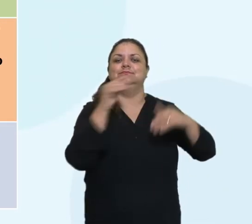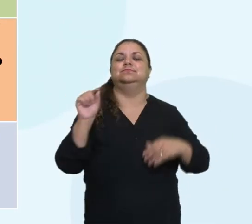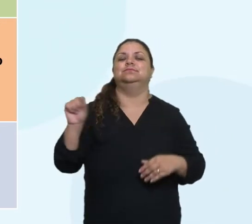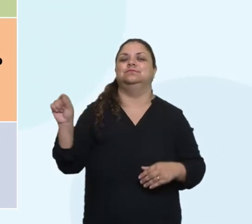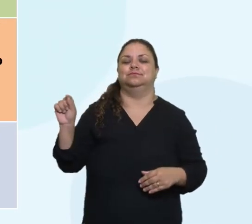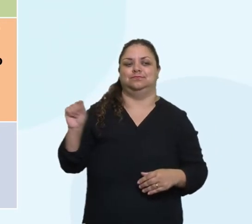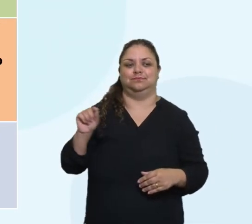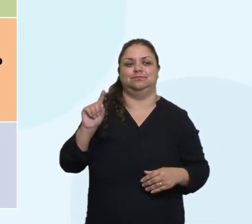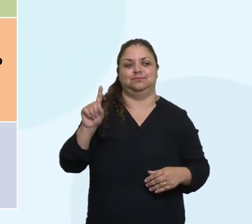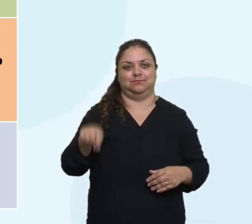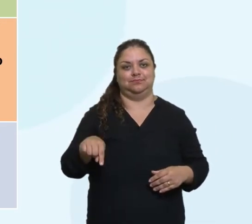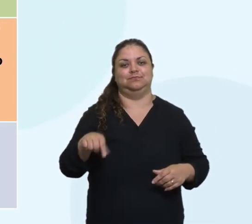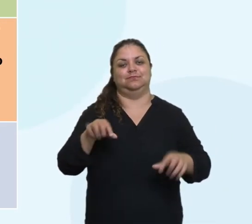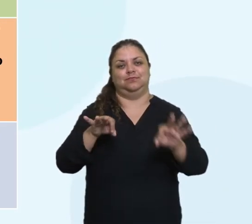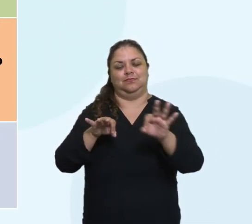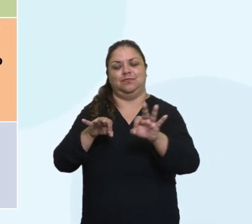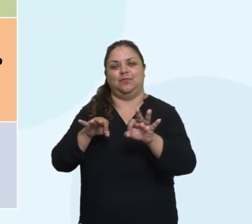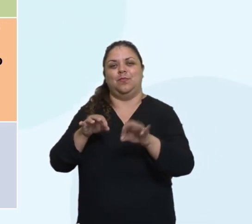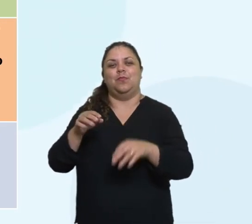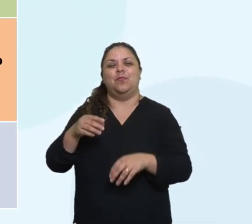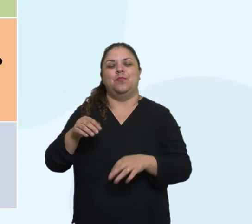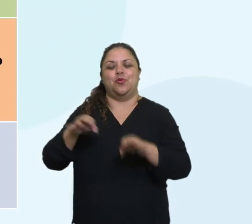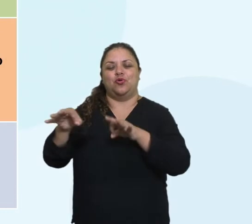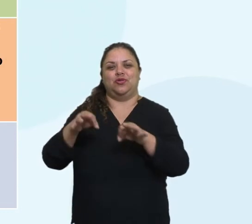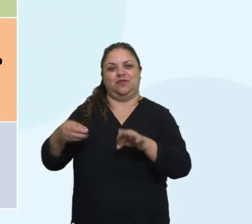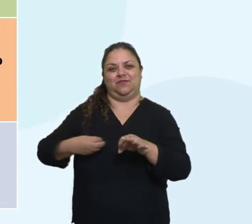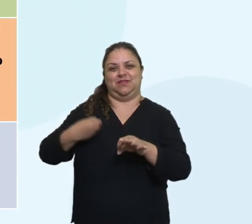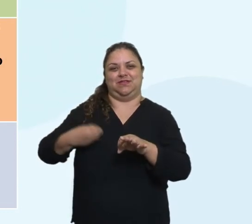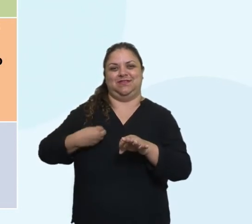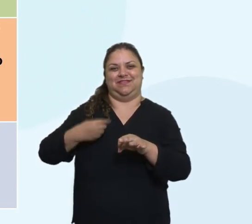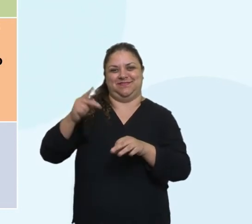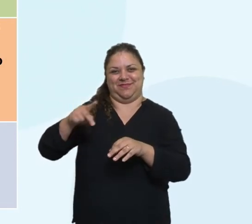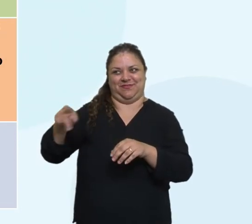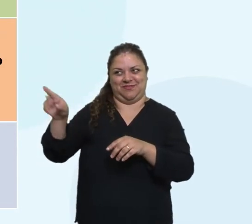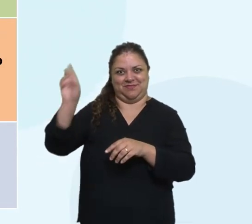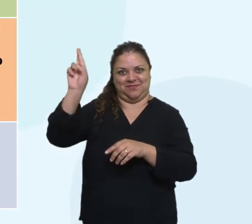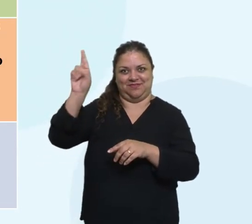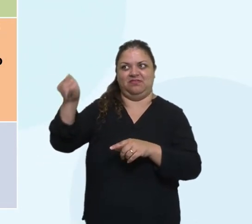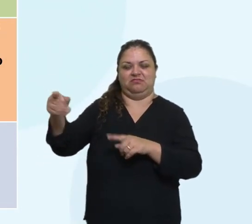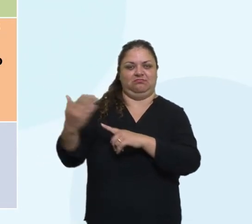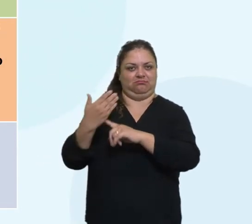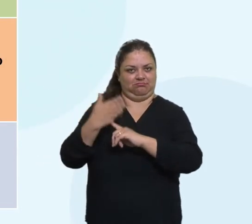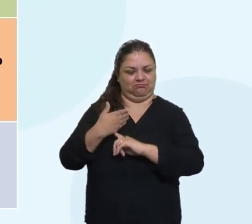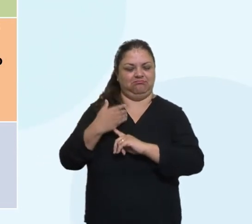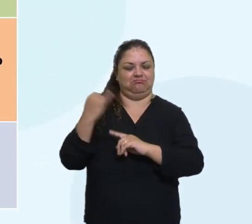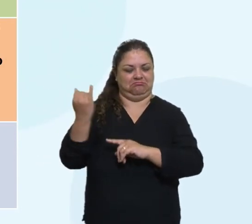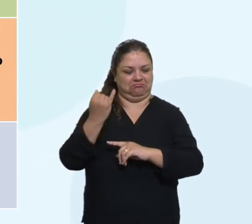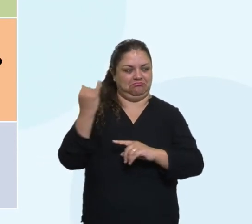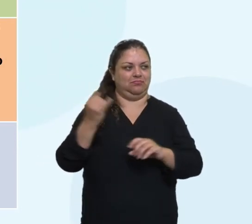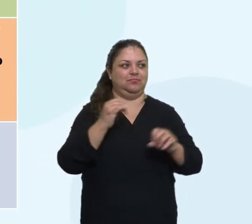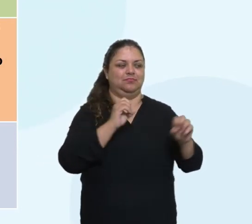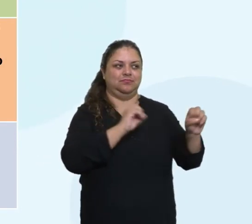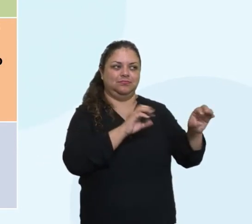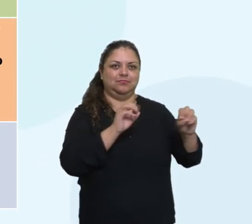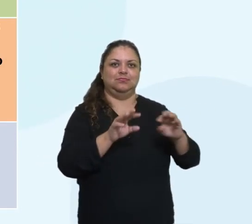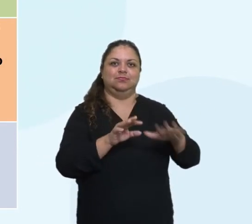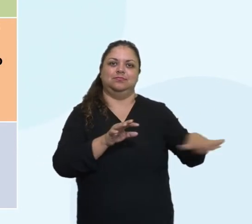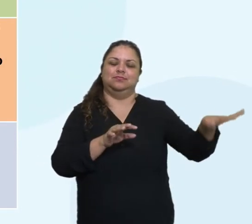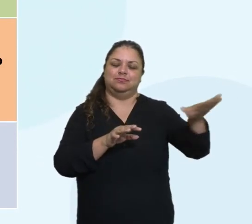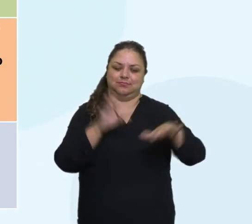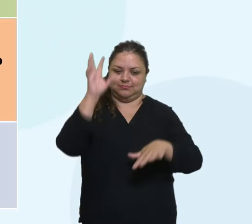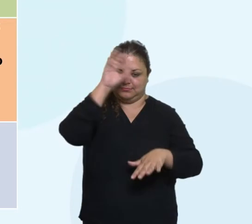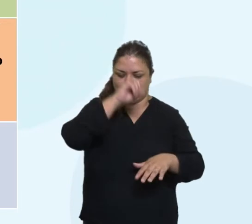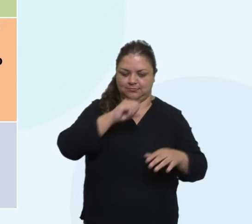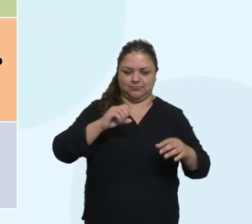é o professor de projeto de vida né mas não só ele certo mas ele tem um papel aí muito importante nesse